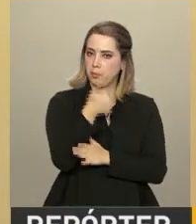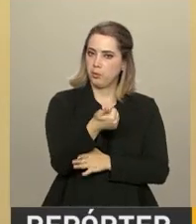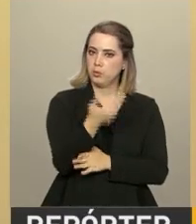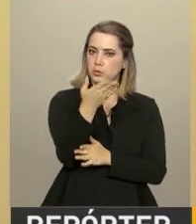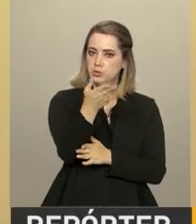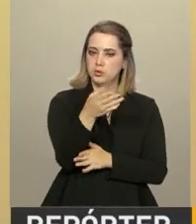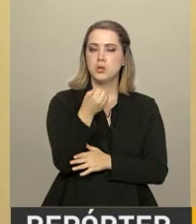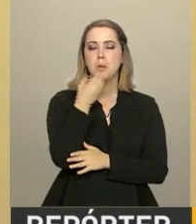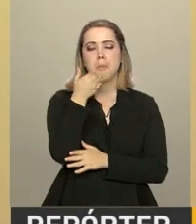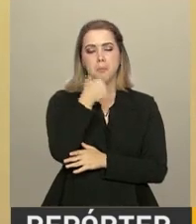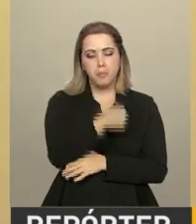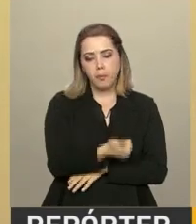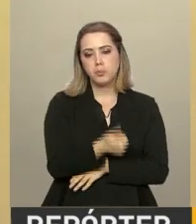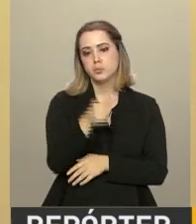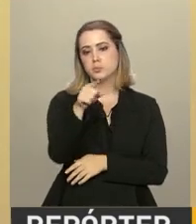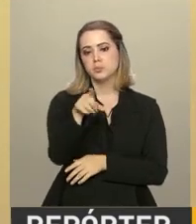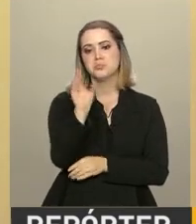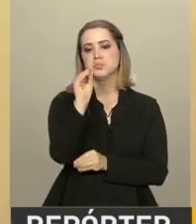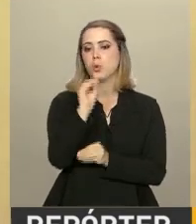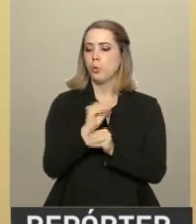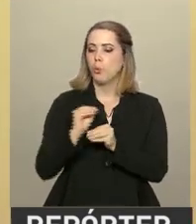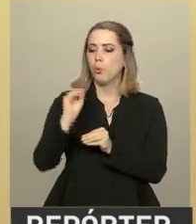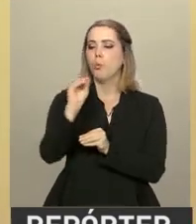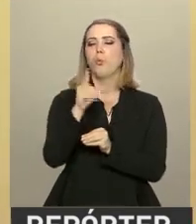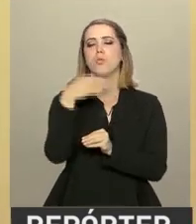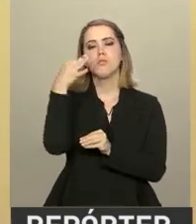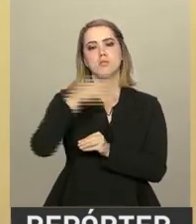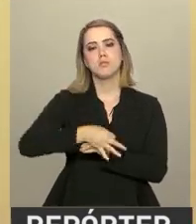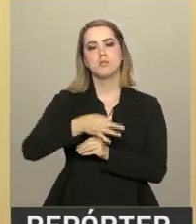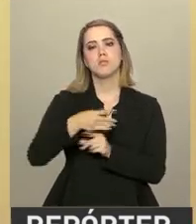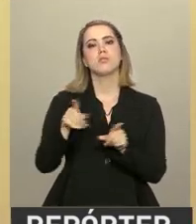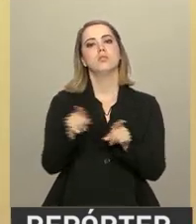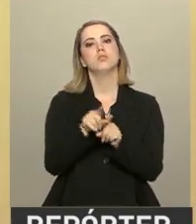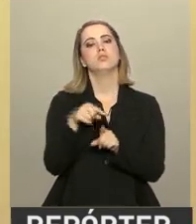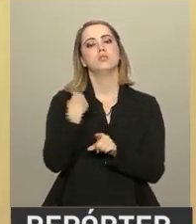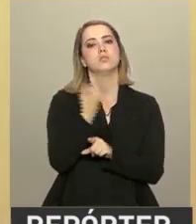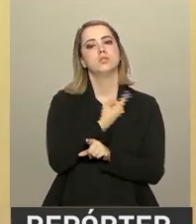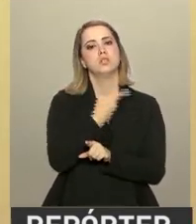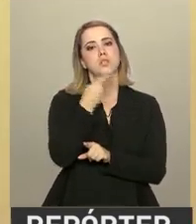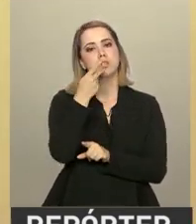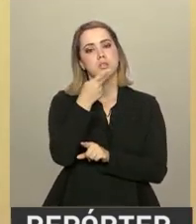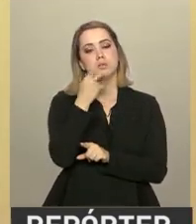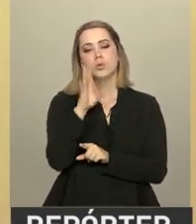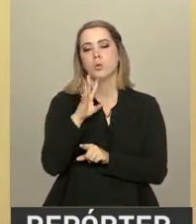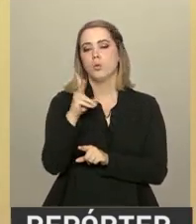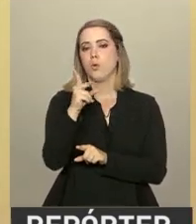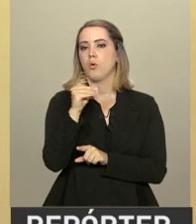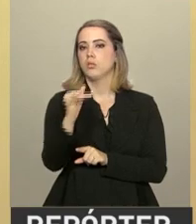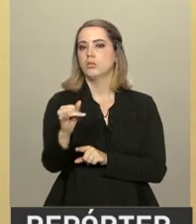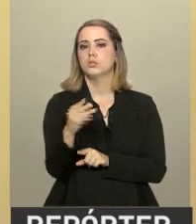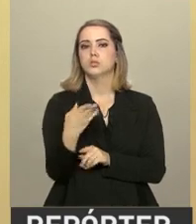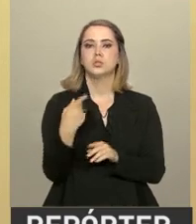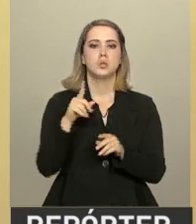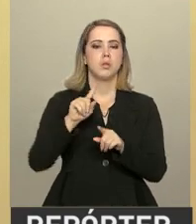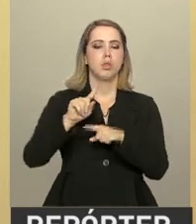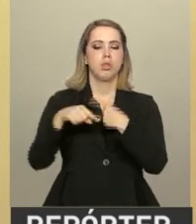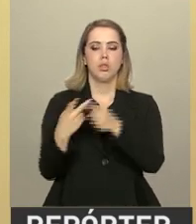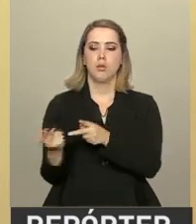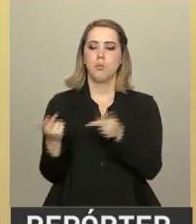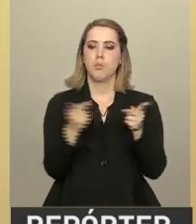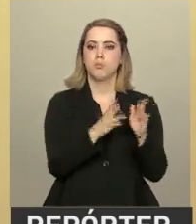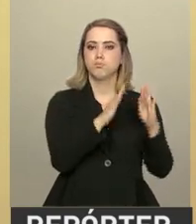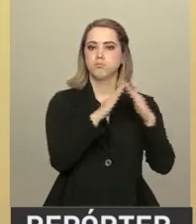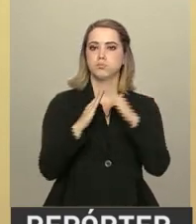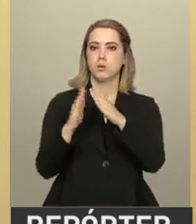pessoa muito boa atende a gente direito qualquer hora que a gente vi que ele tá aí ele Atende faz visita nas casas é